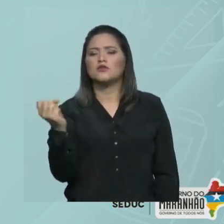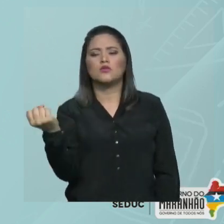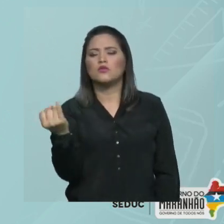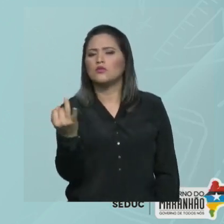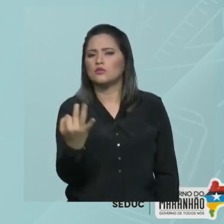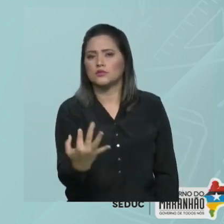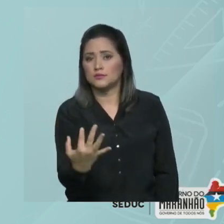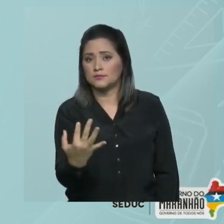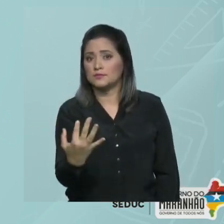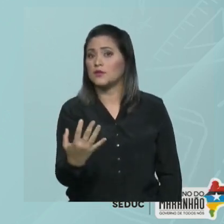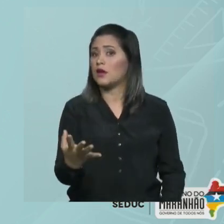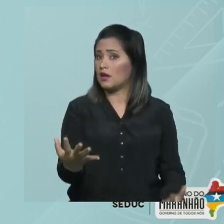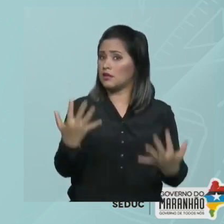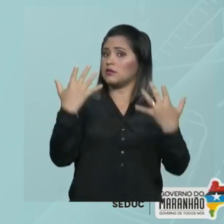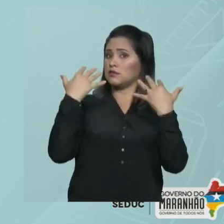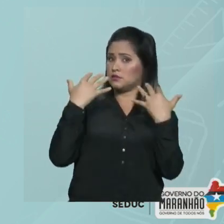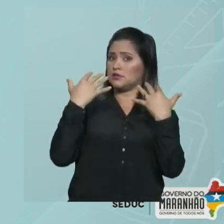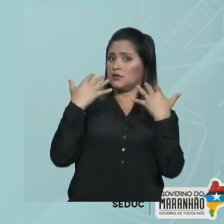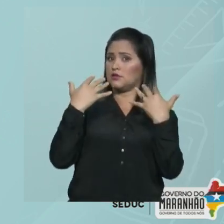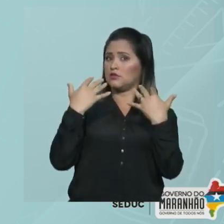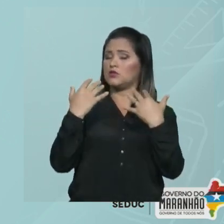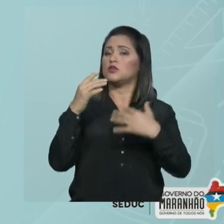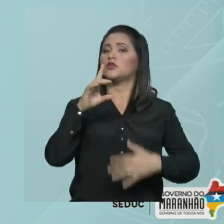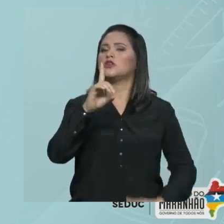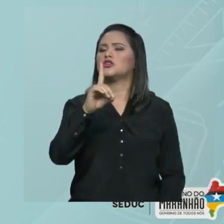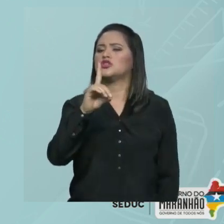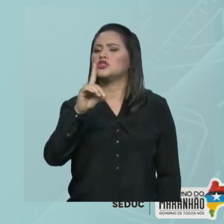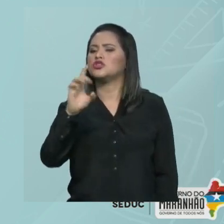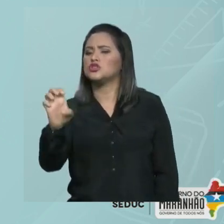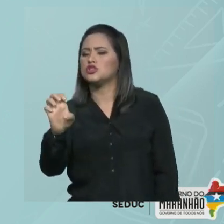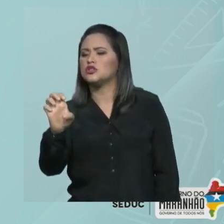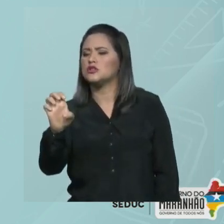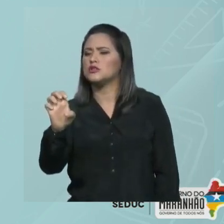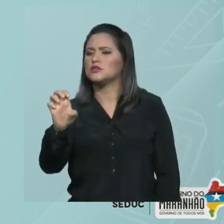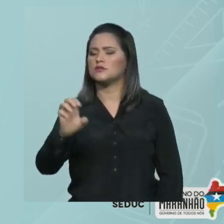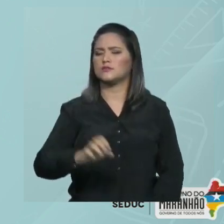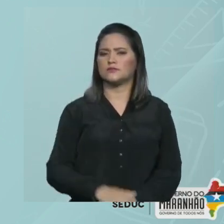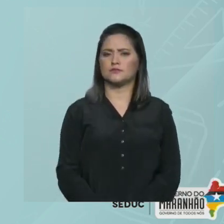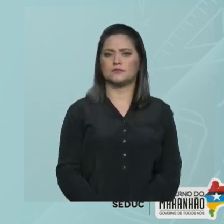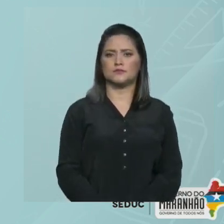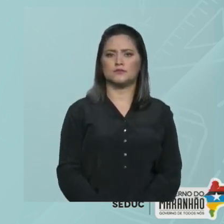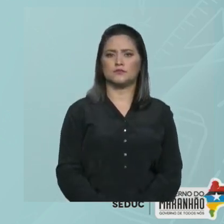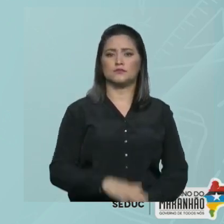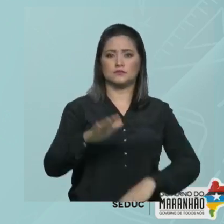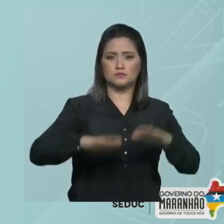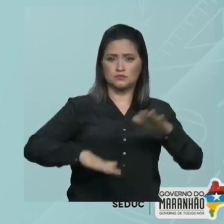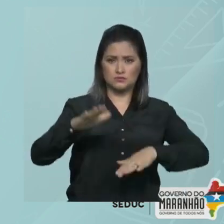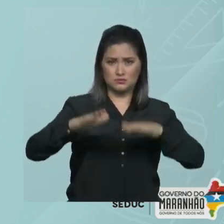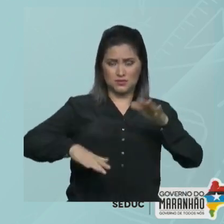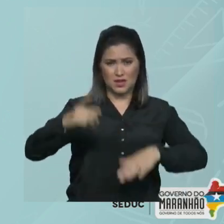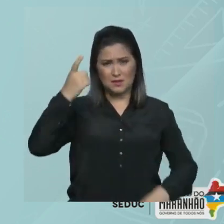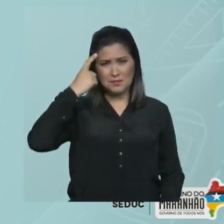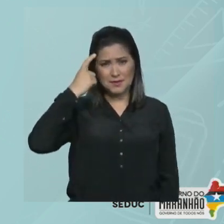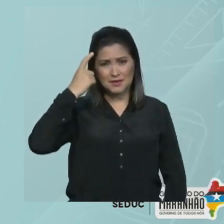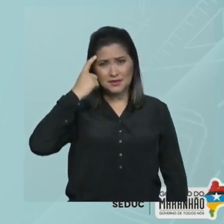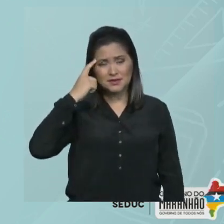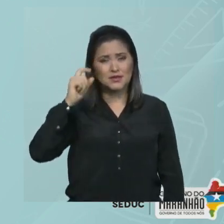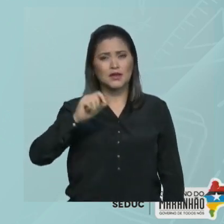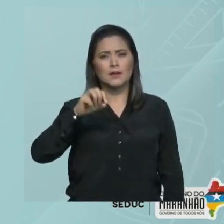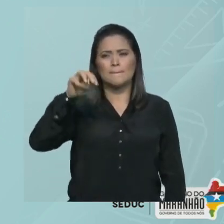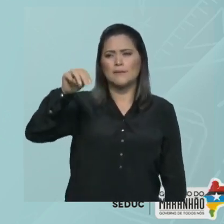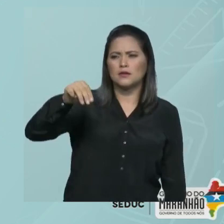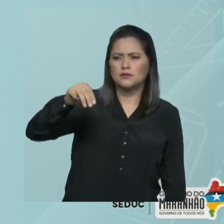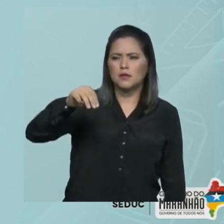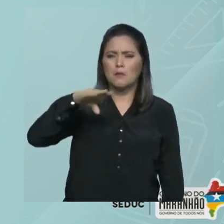Fica ligado nessa preposição de. Aí, às vezes, as pessoas acham que matemática e